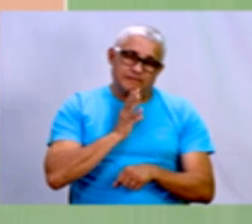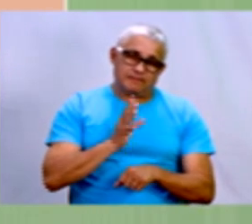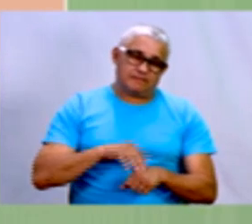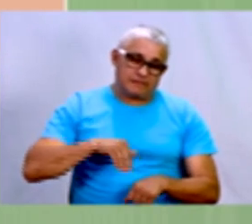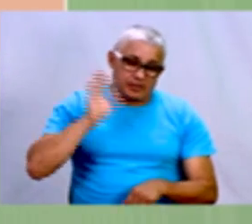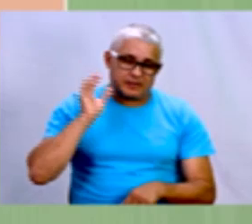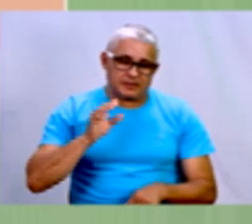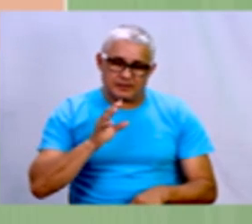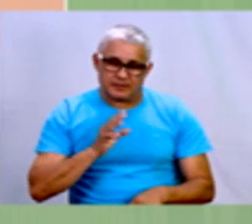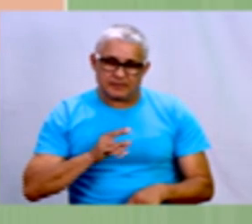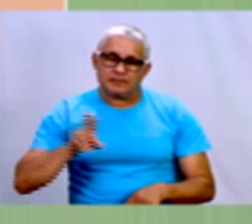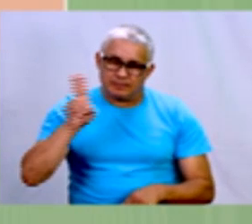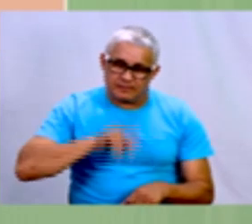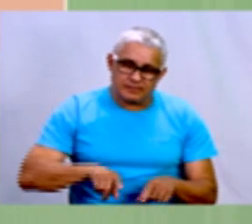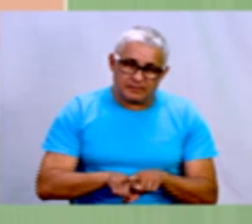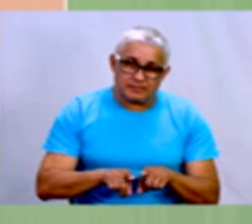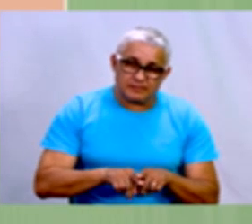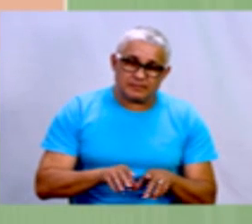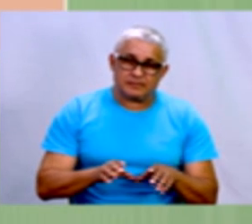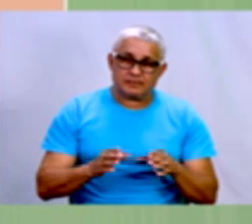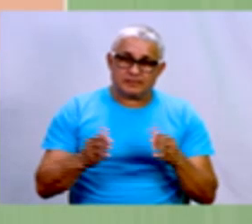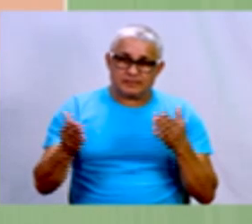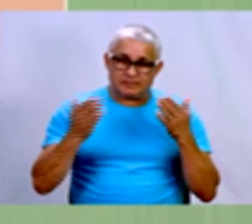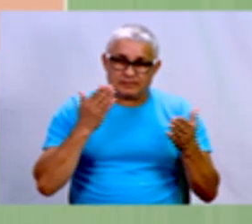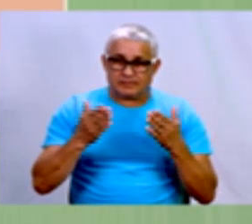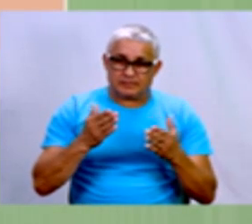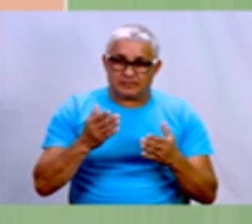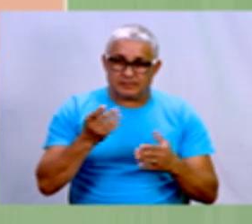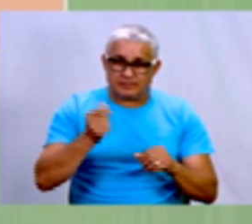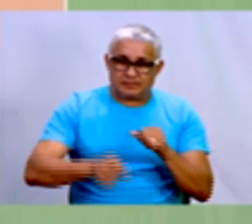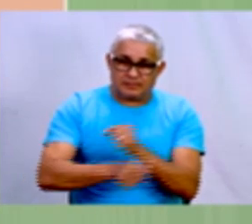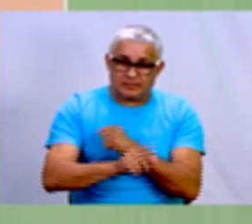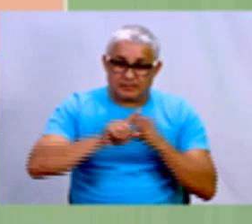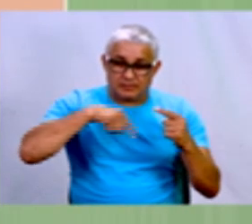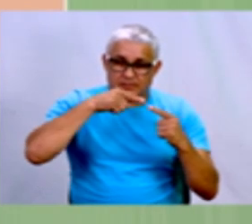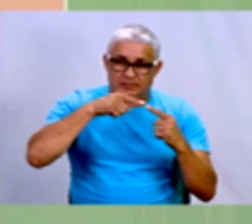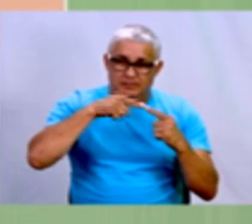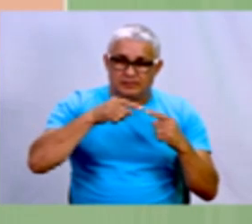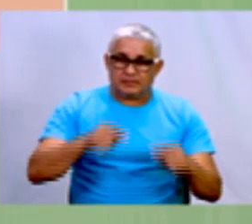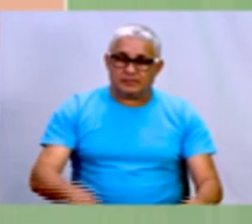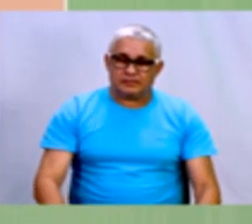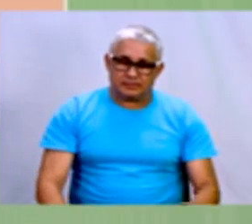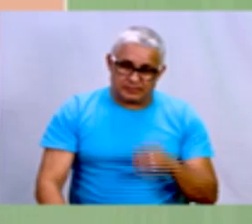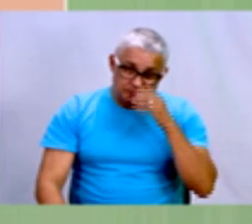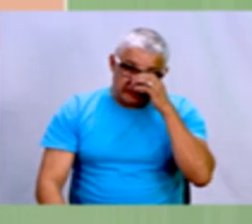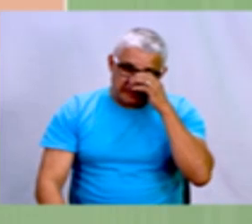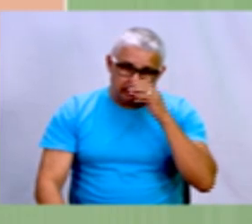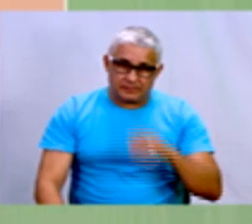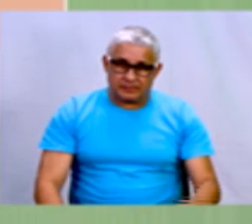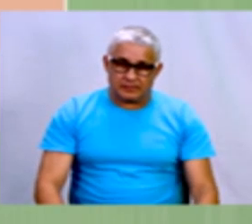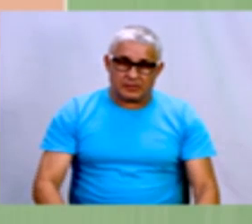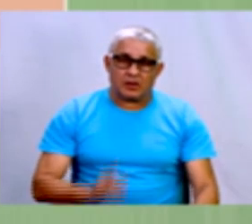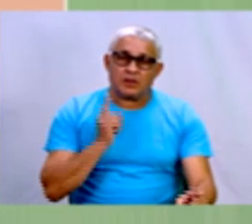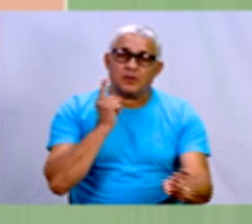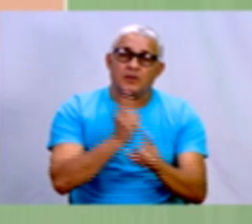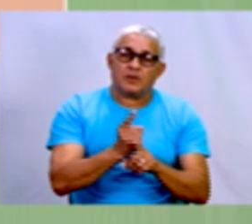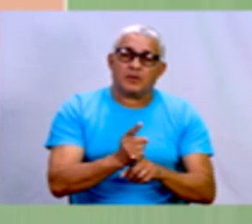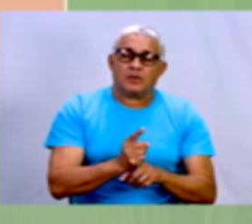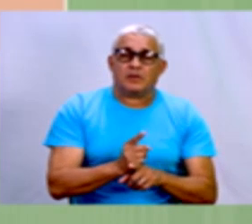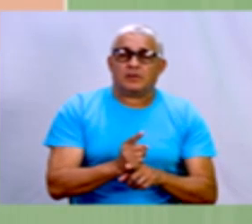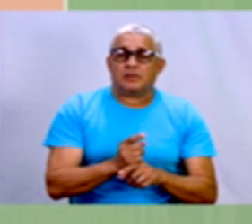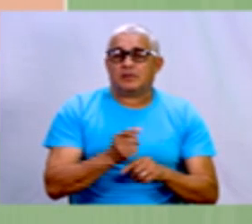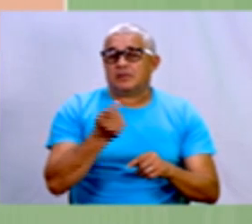e utilizadas na análise de investimentos. O objetivo do valor presente líquido é encontrar alternativas